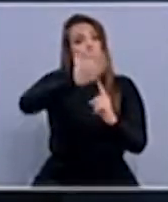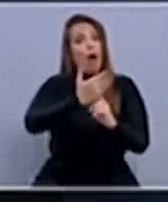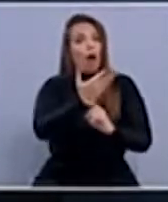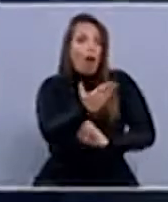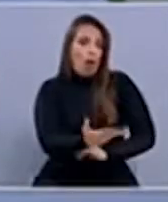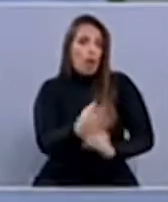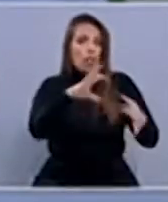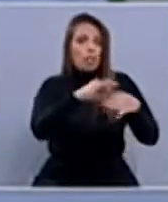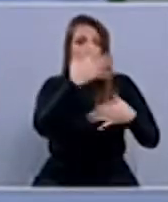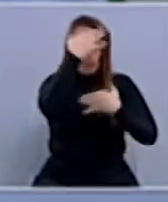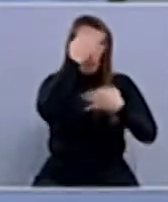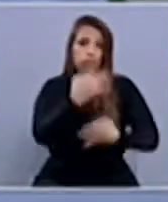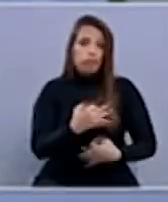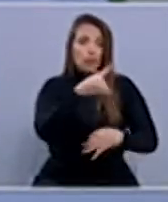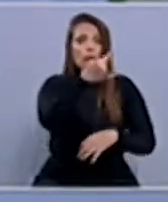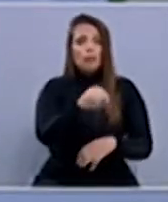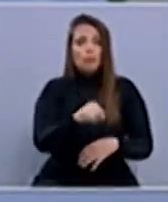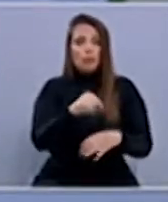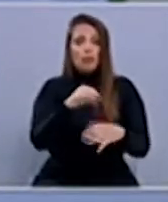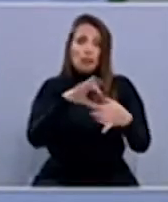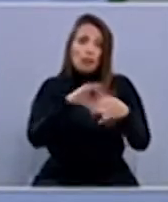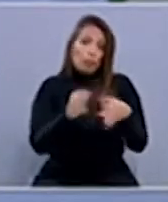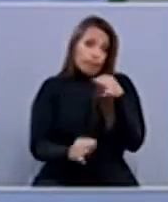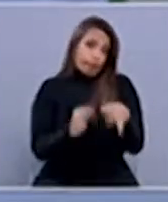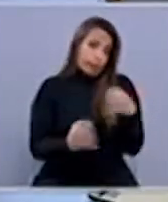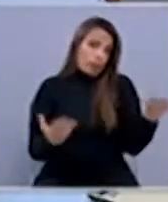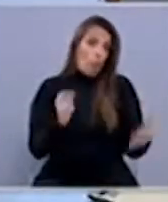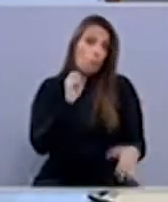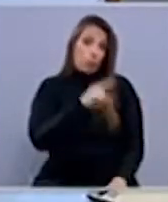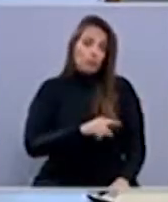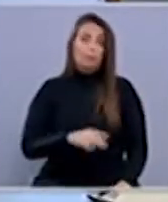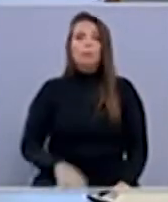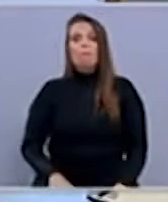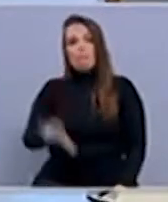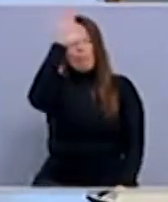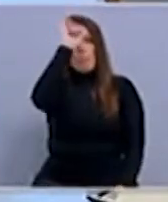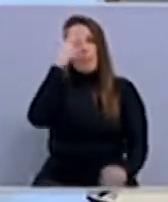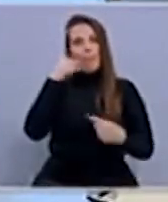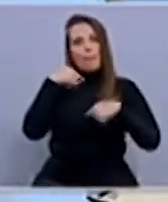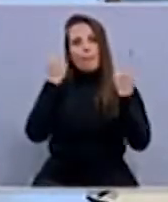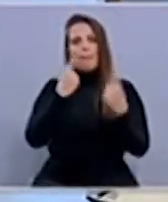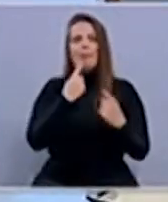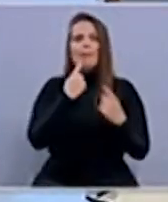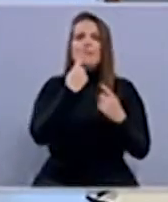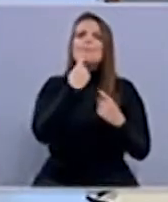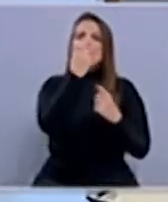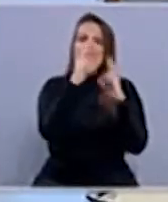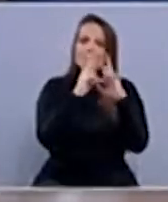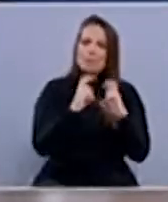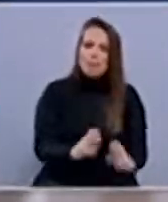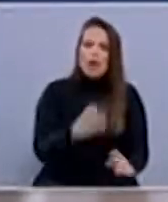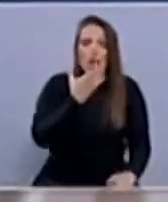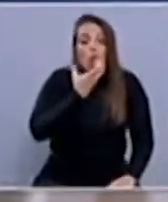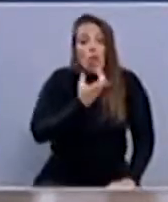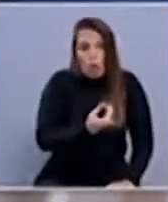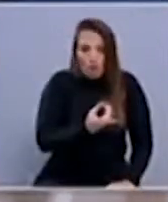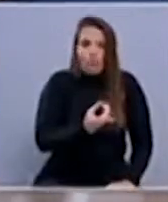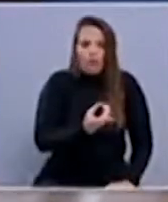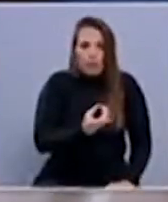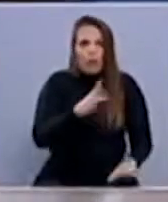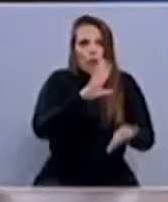era o nível disciplinar que era horrível criminal o Ministério Público Abriu pelo menos novo inquérito Saci Nações